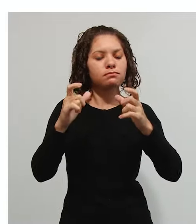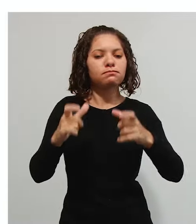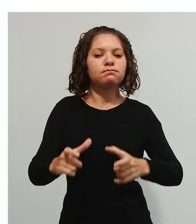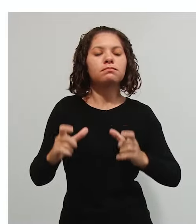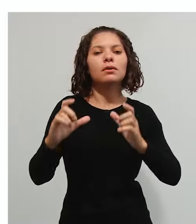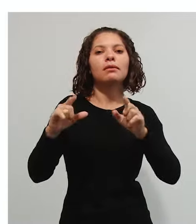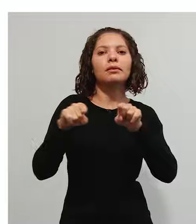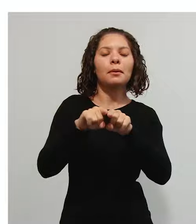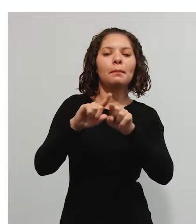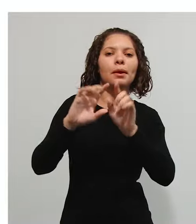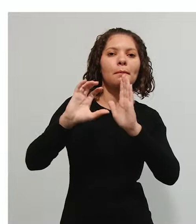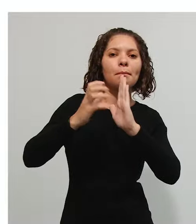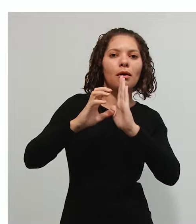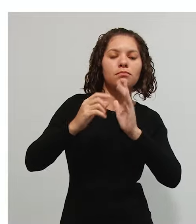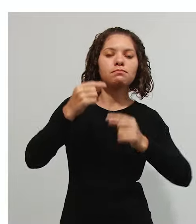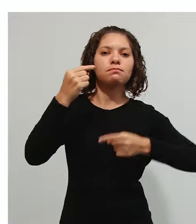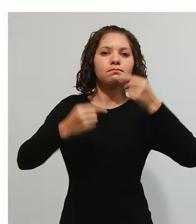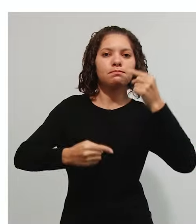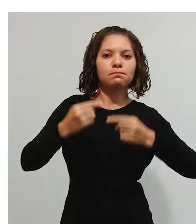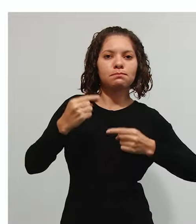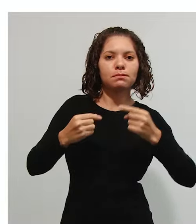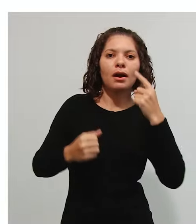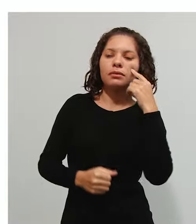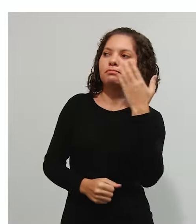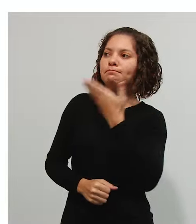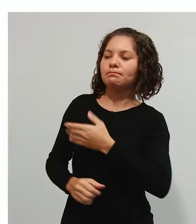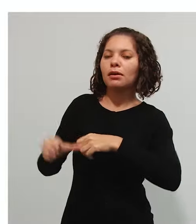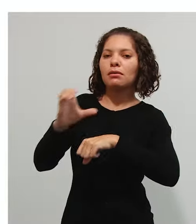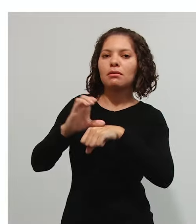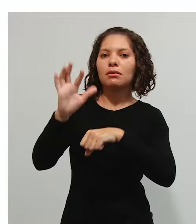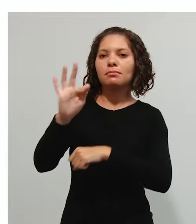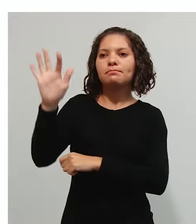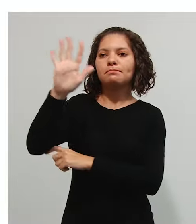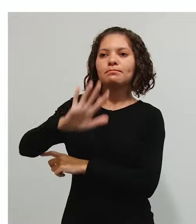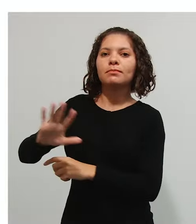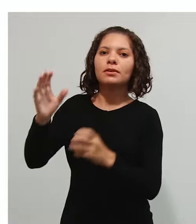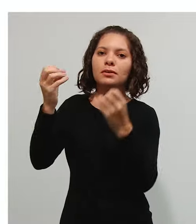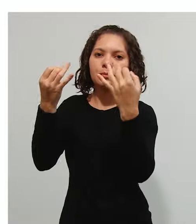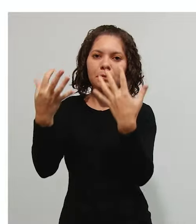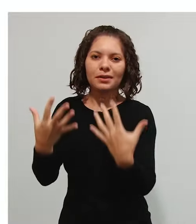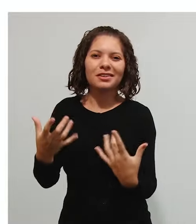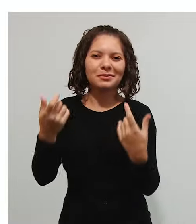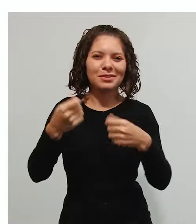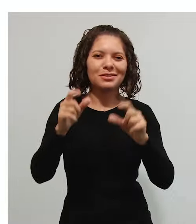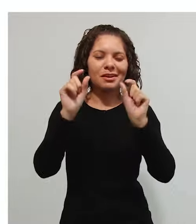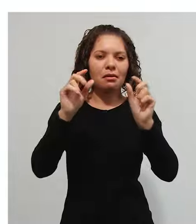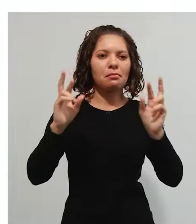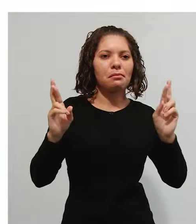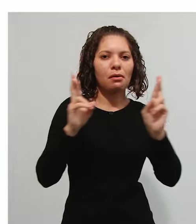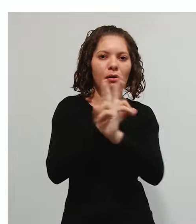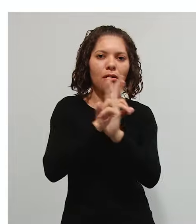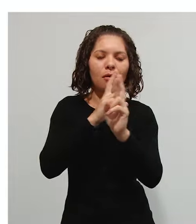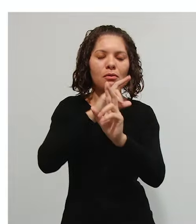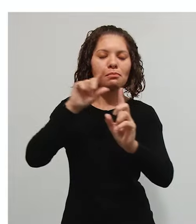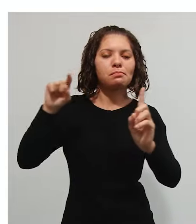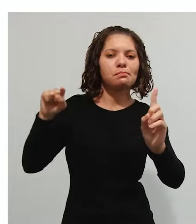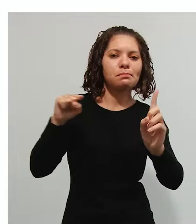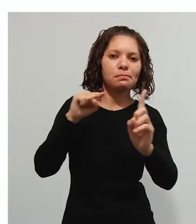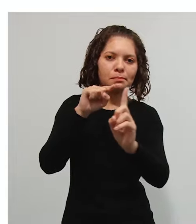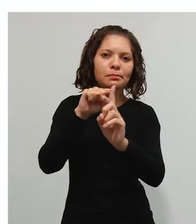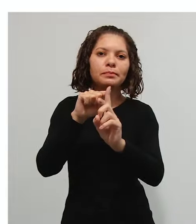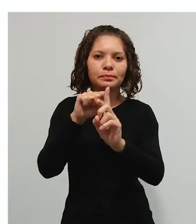nesse caso a constituição menciona que tem que ter relação com as com as finalidades essenciais